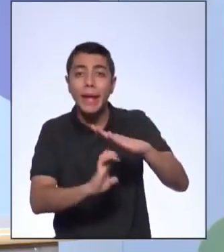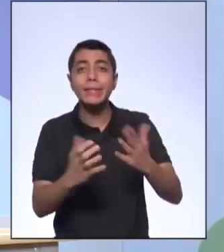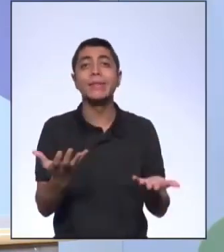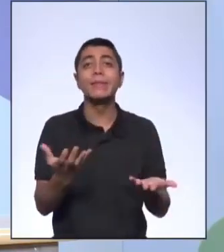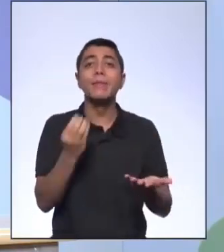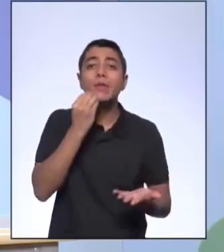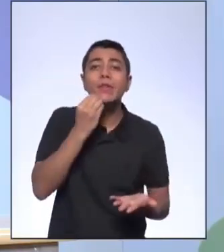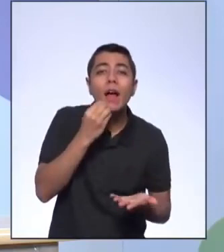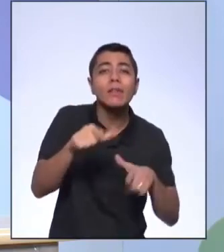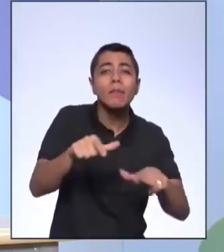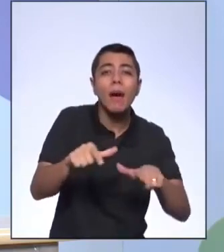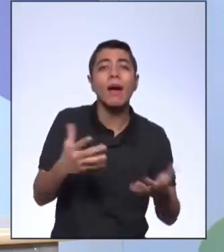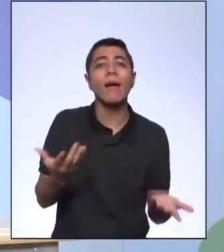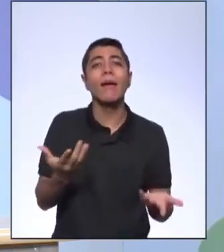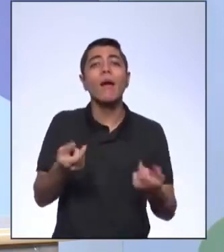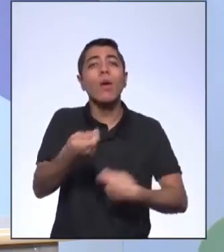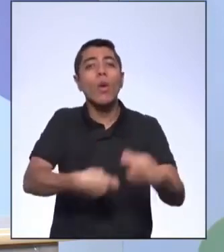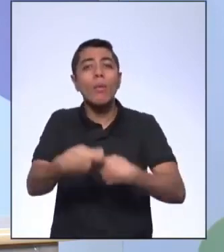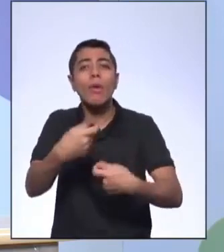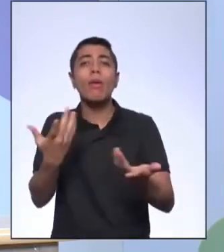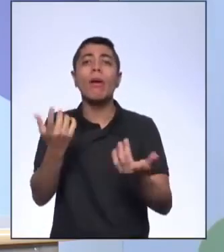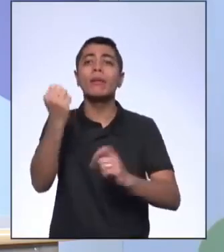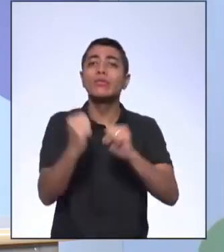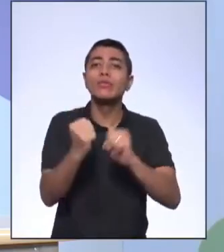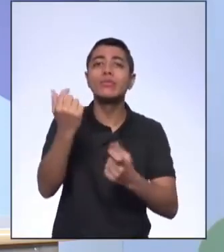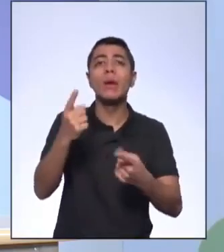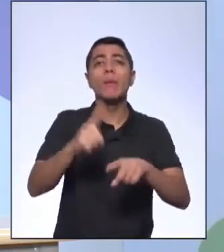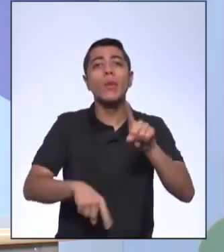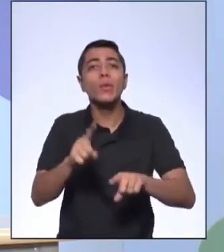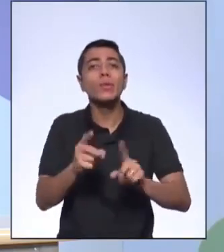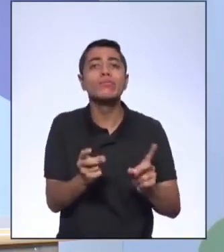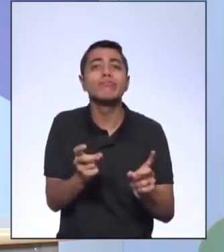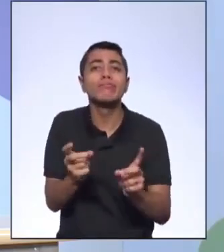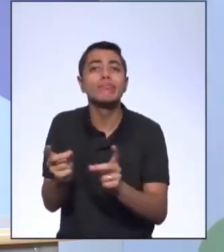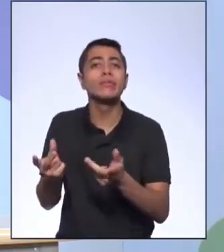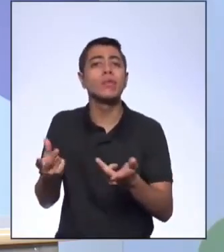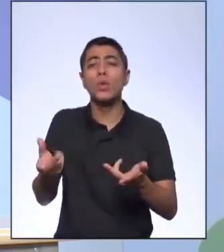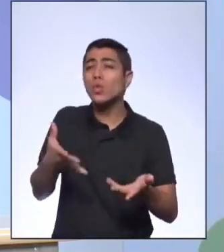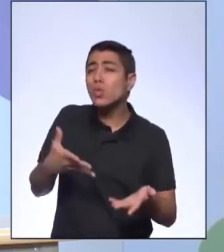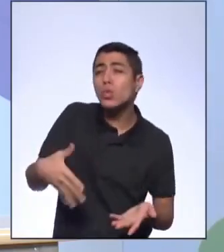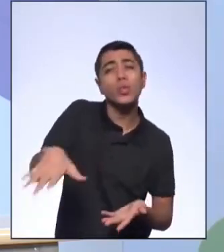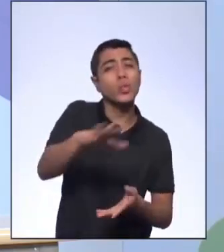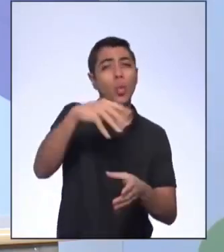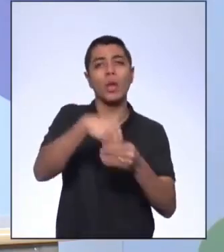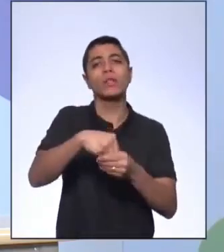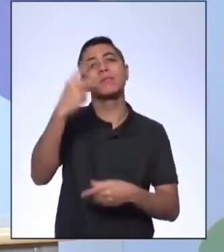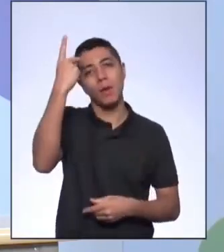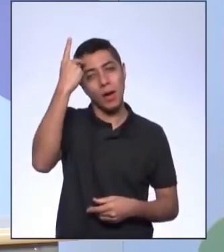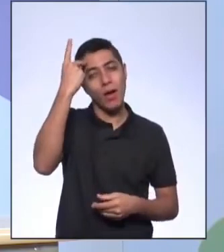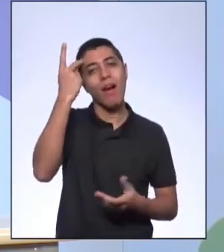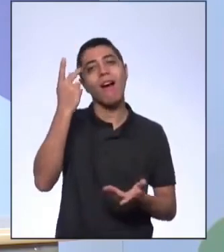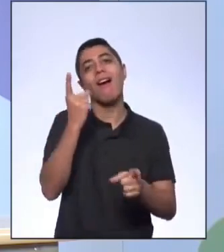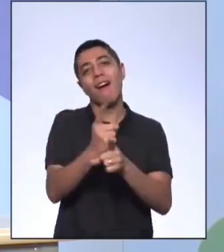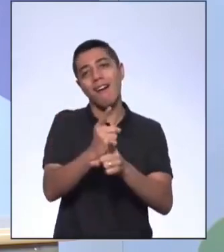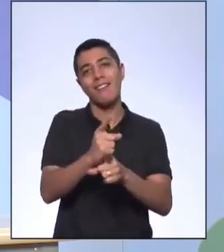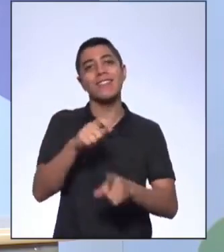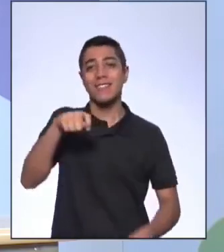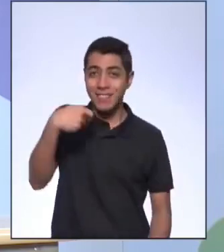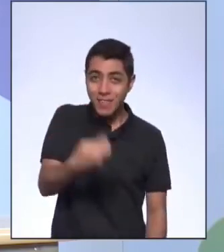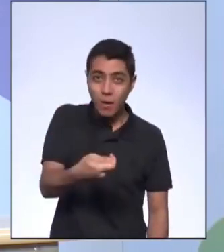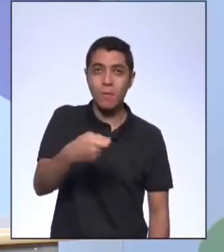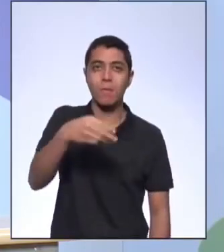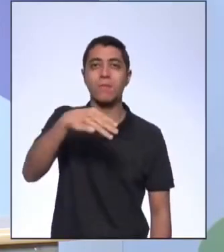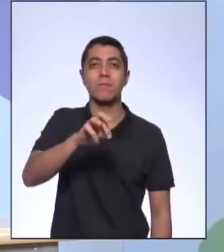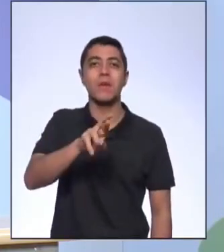indústria os produtos que são comercializados e produzidos Então eu acho que tudo isso né Professor engloba é a resposta